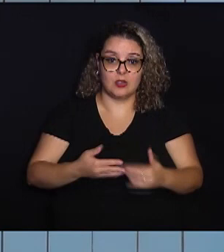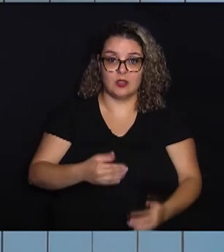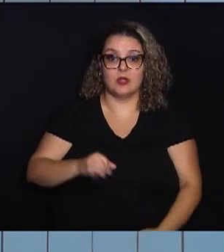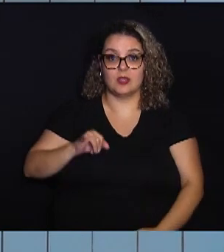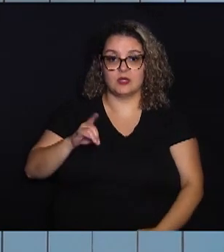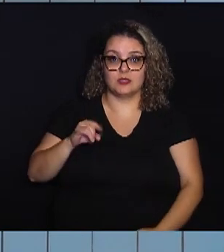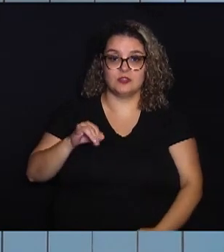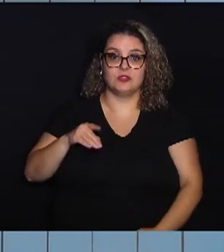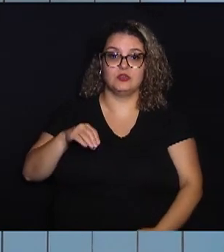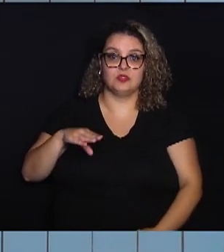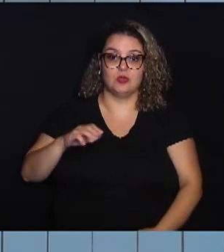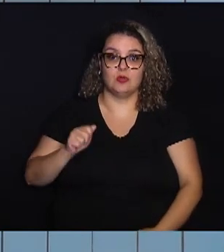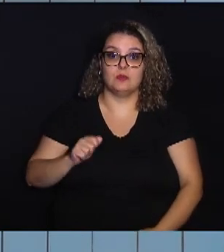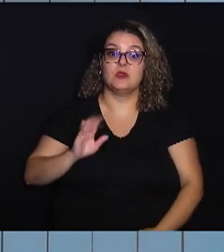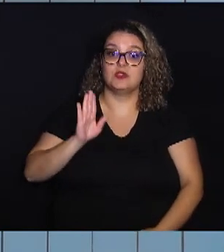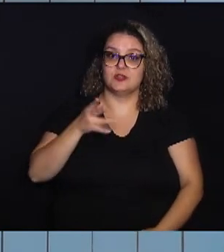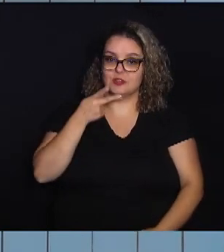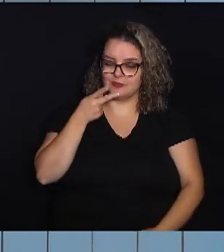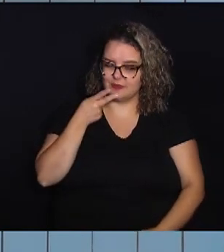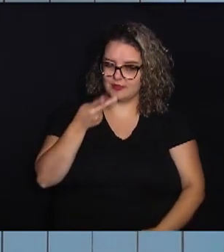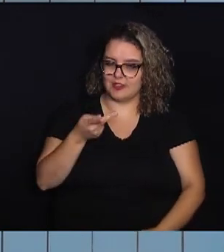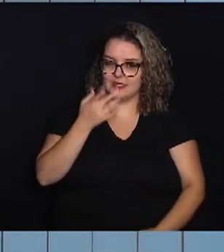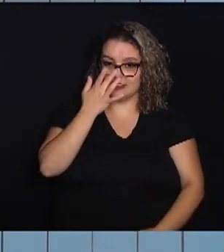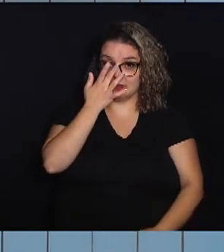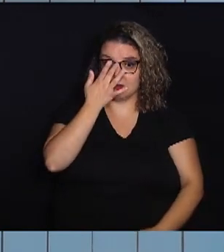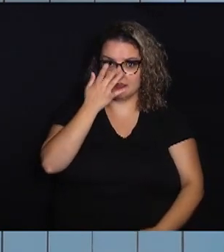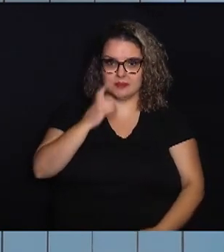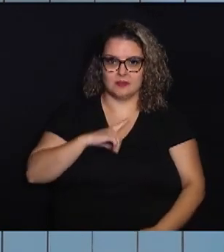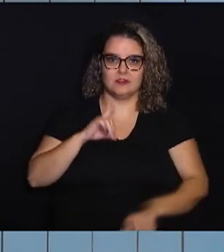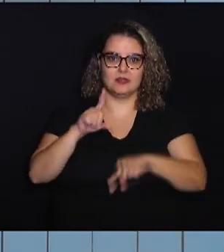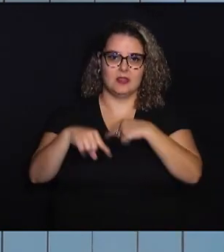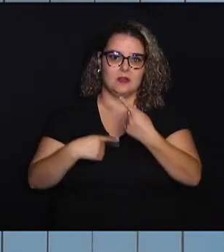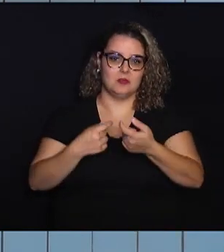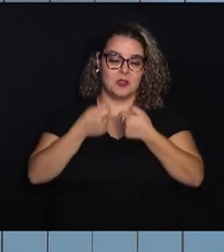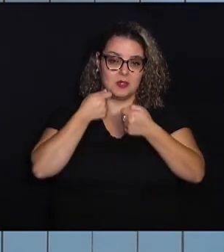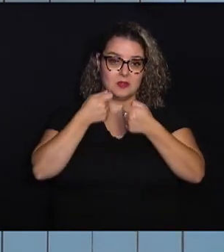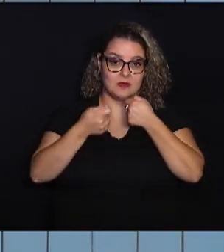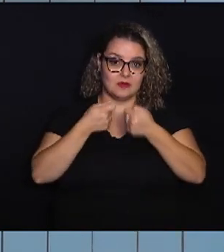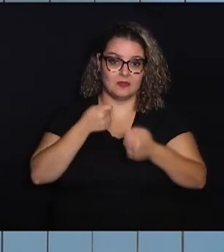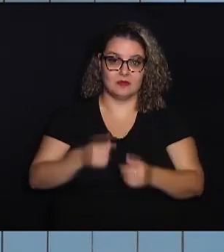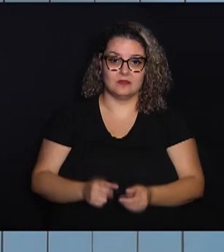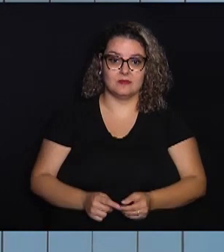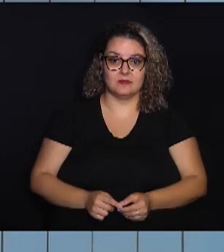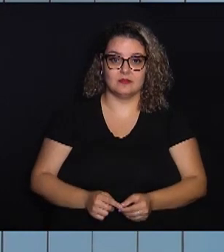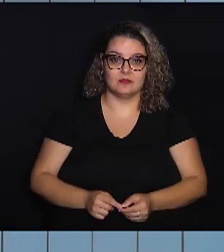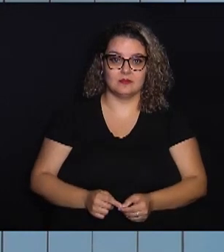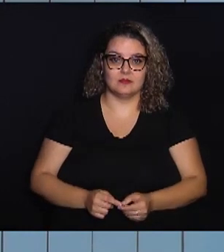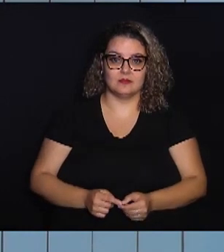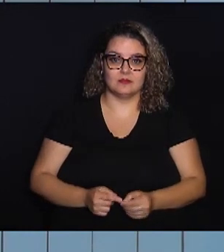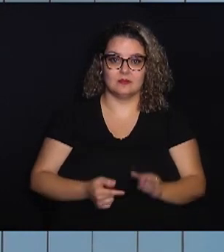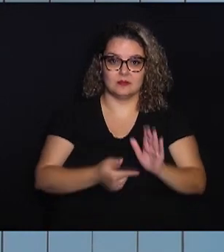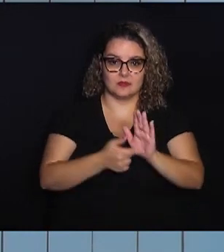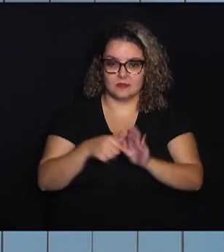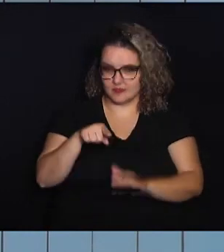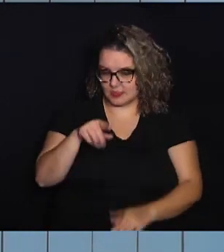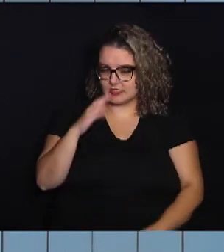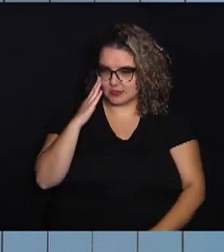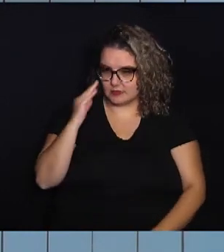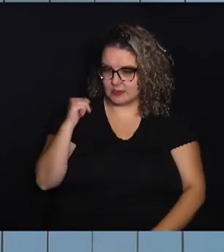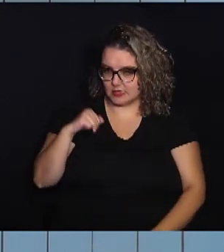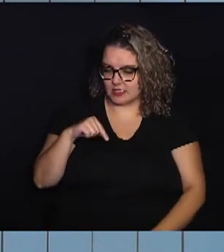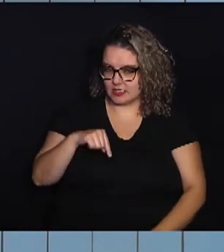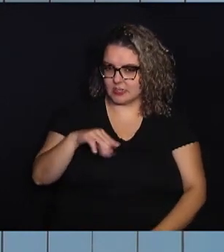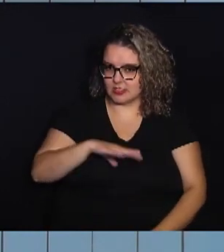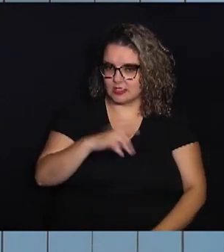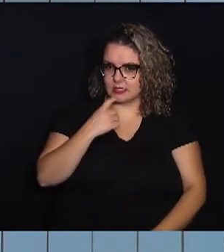olha, já vou dar um spoiler aqui. Ainda tem uma outra reportagem mostrando que você sabia que em Campinas a